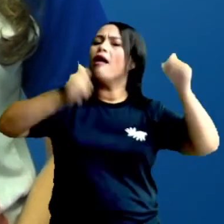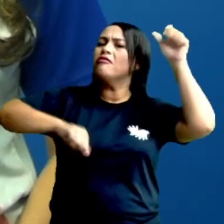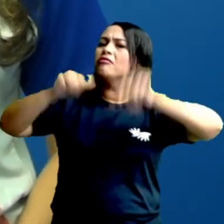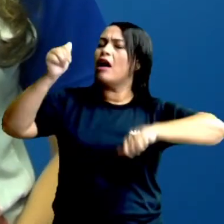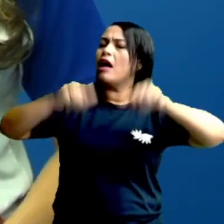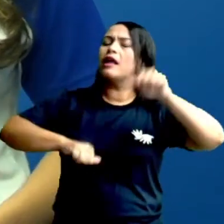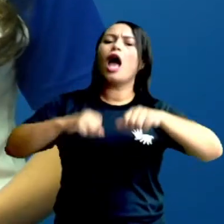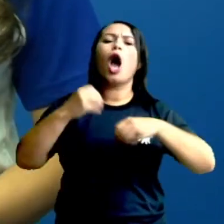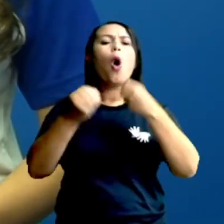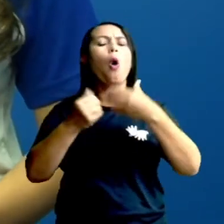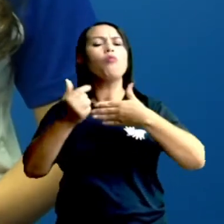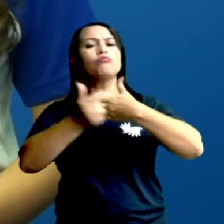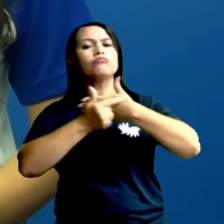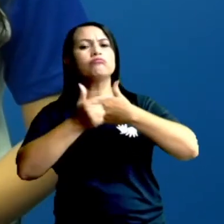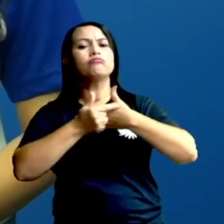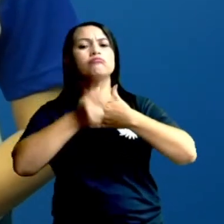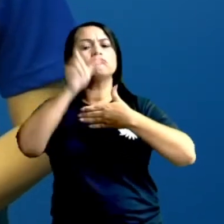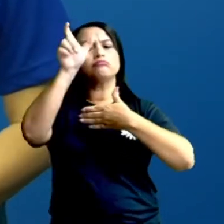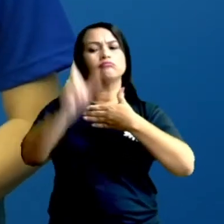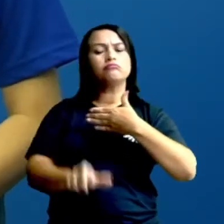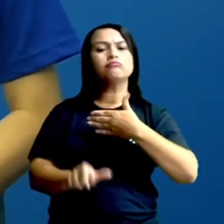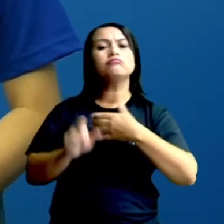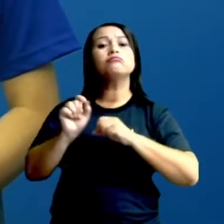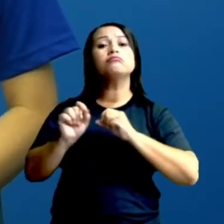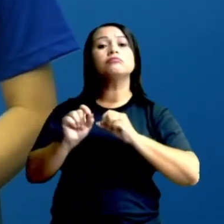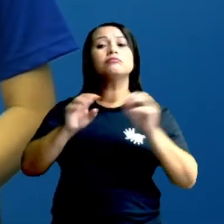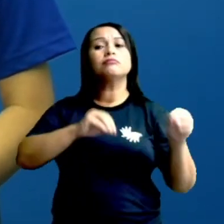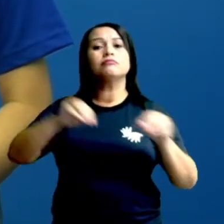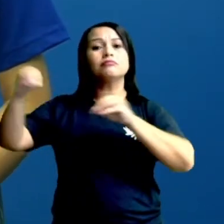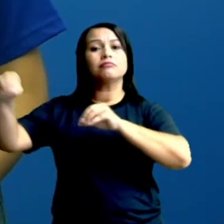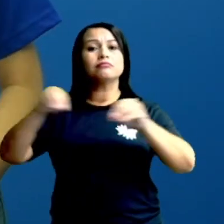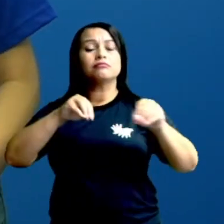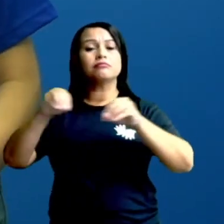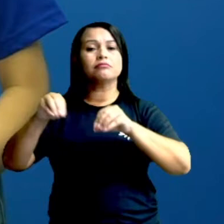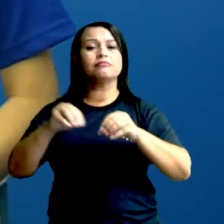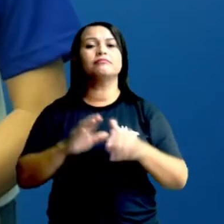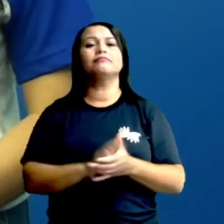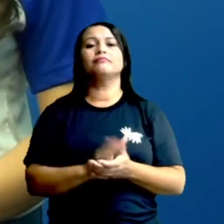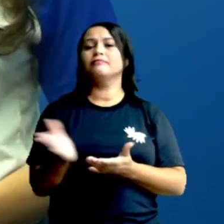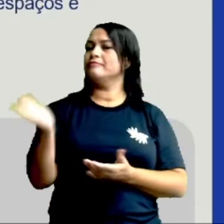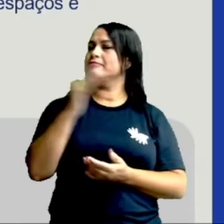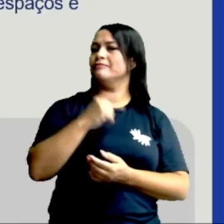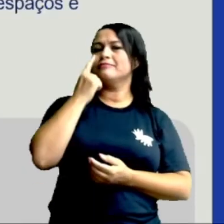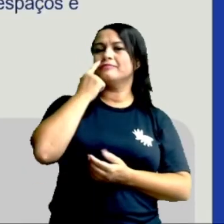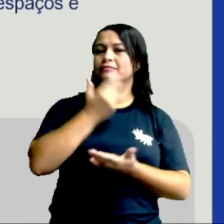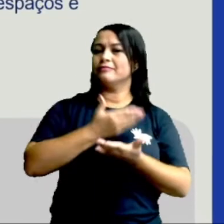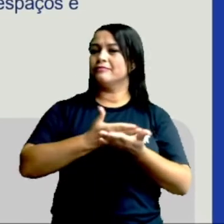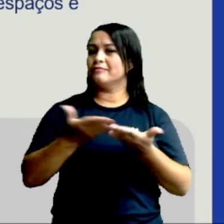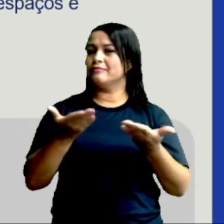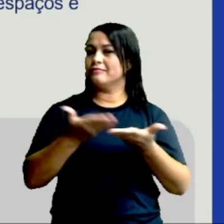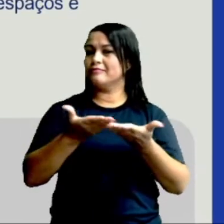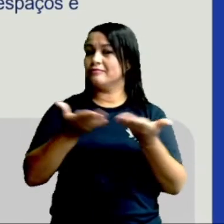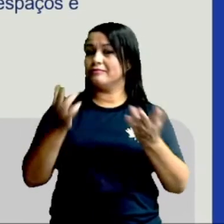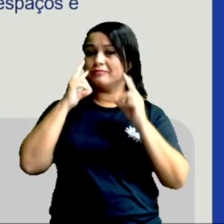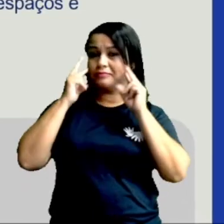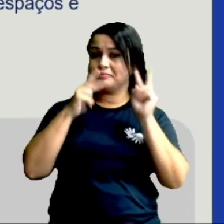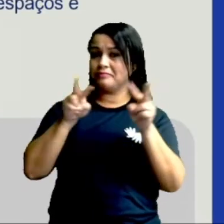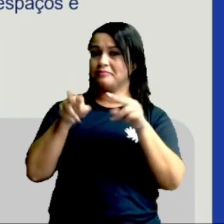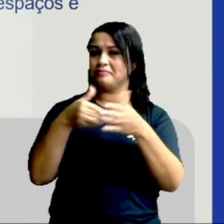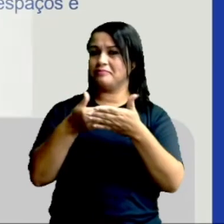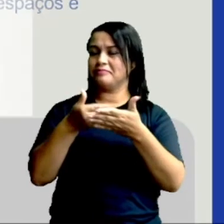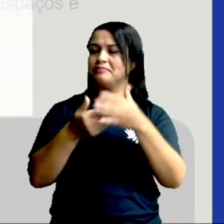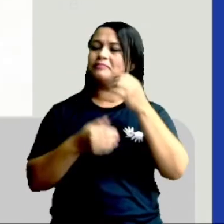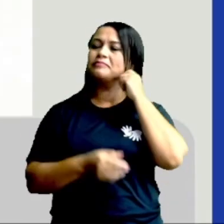papel desempenhado pela migração nas regiões de destino. Então vamos lá, vem comigo agora para a gente prestar atenção nessa